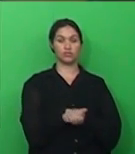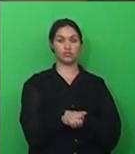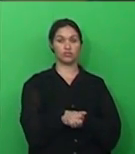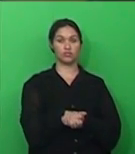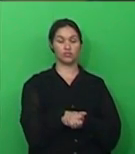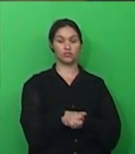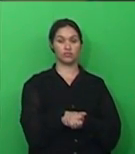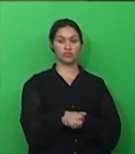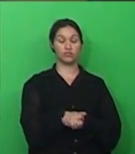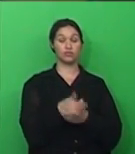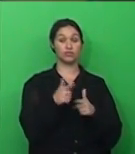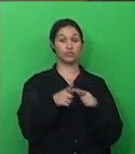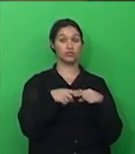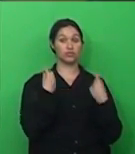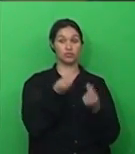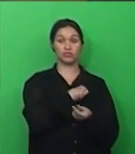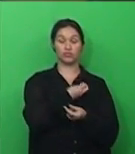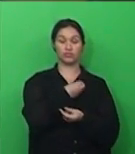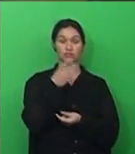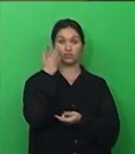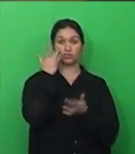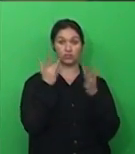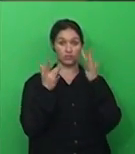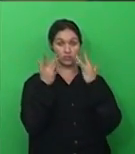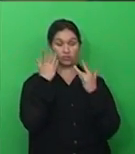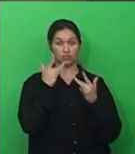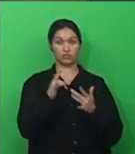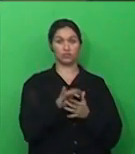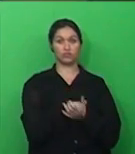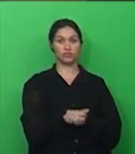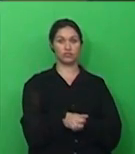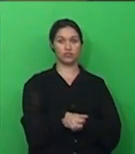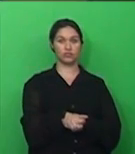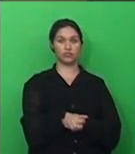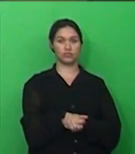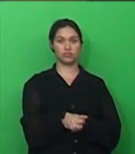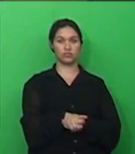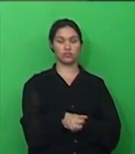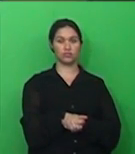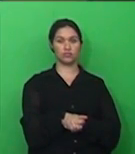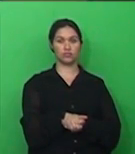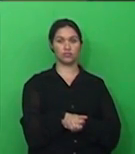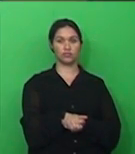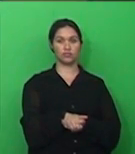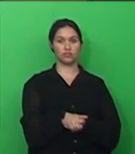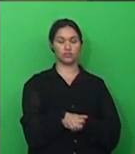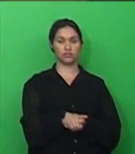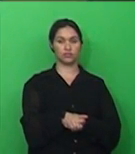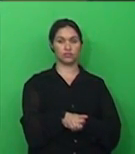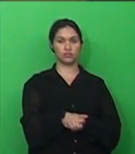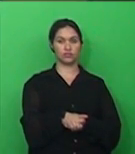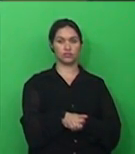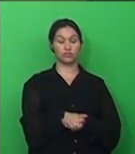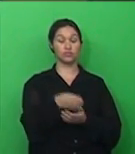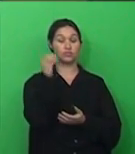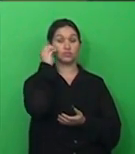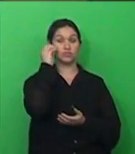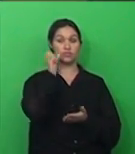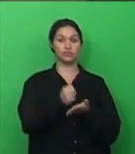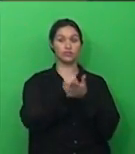de teatro, né? Que a gente vive um dia de cada vez, né? Tentativa de tocar a alma das pessoas, de